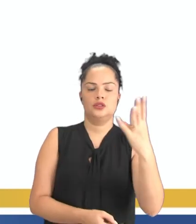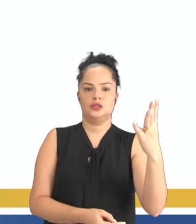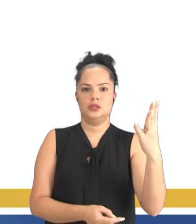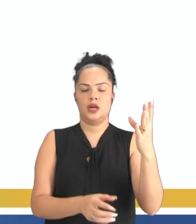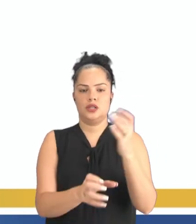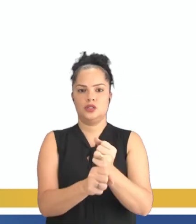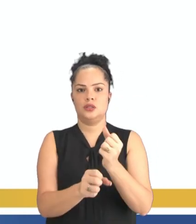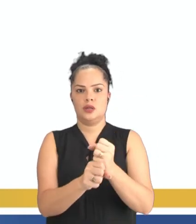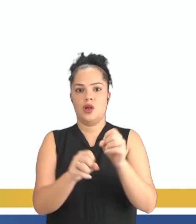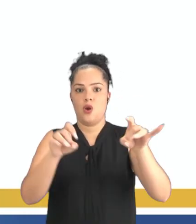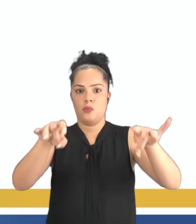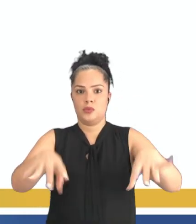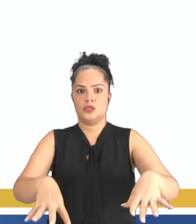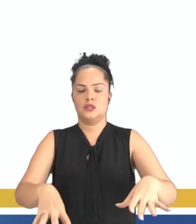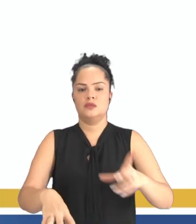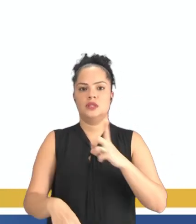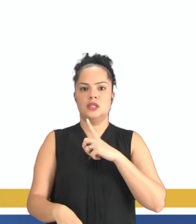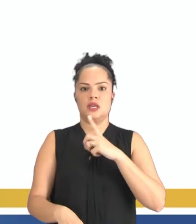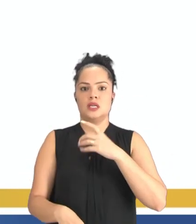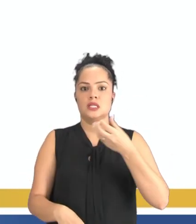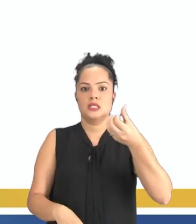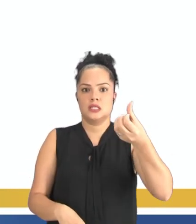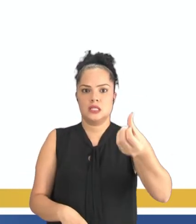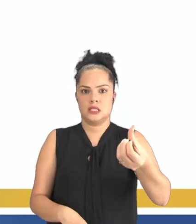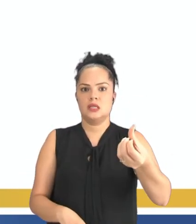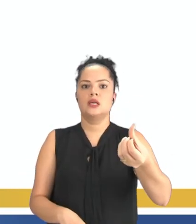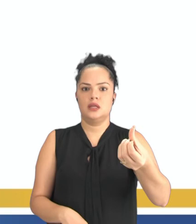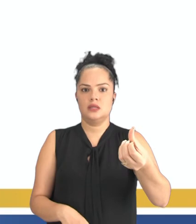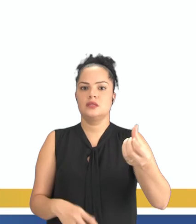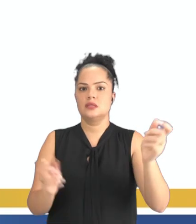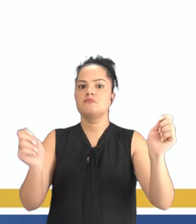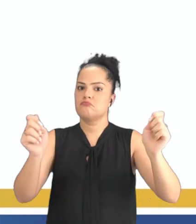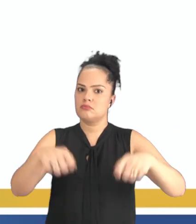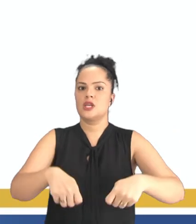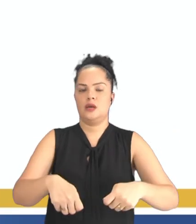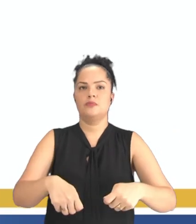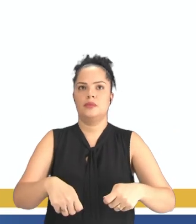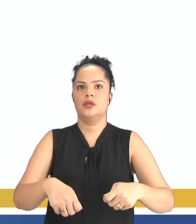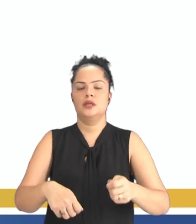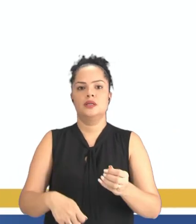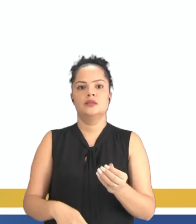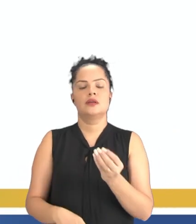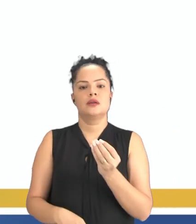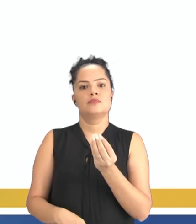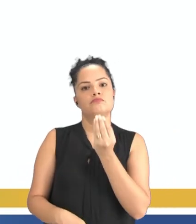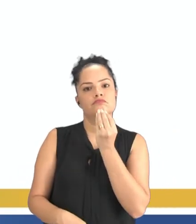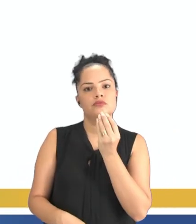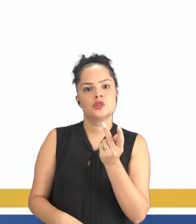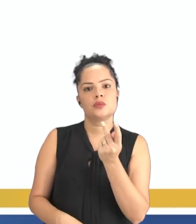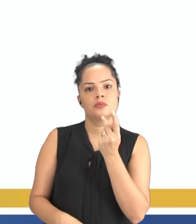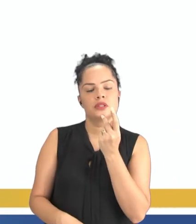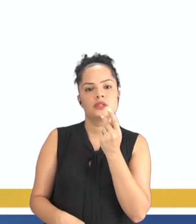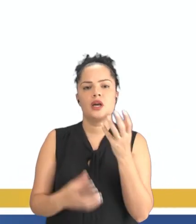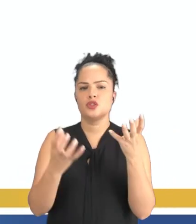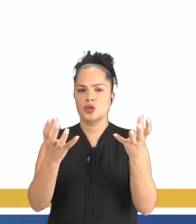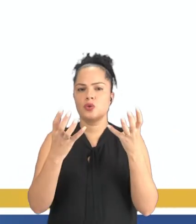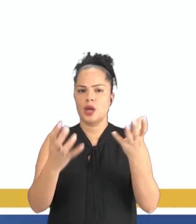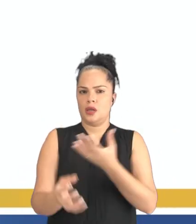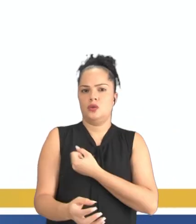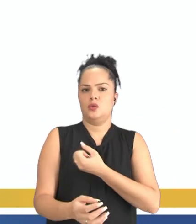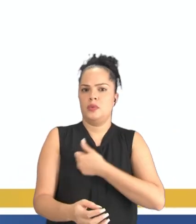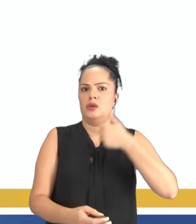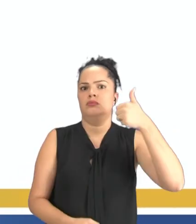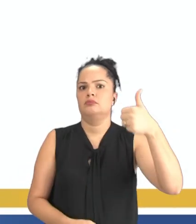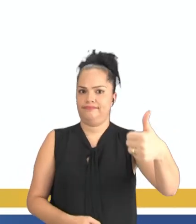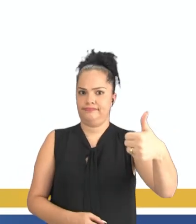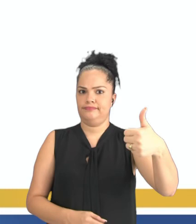nós temos 6 possibilidades. E eu quero que saia o número 1. Ou seja, o que me interessa é o evento